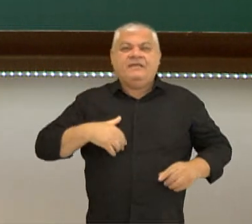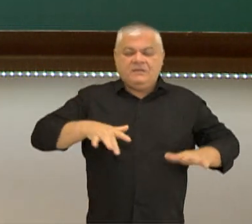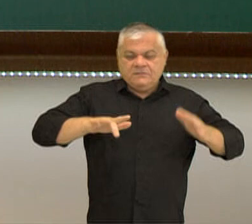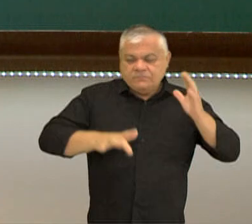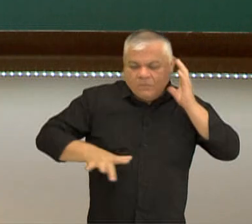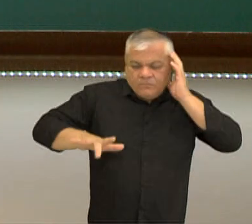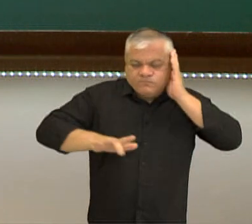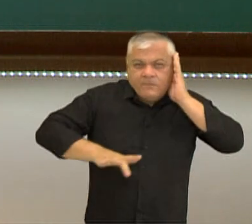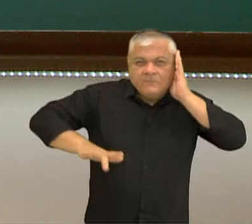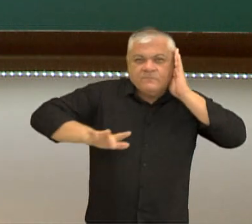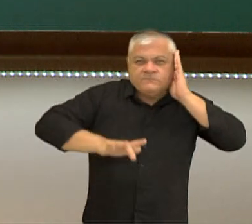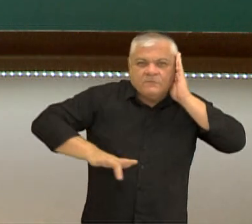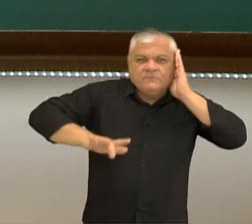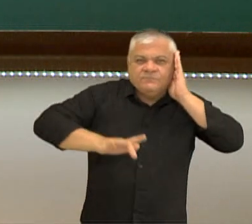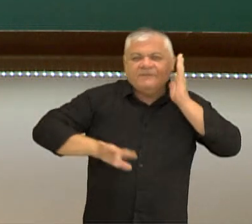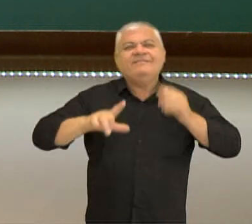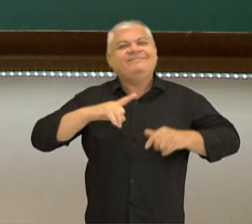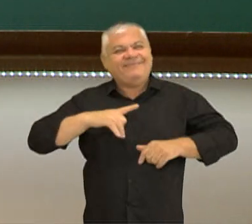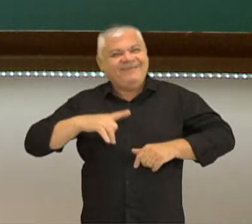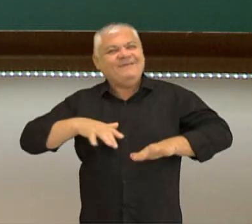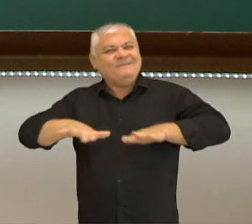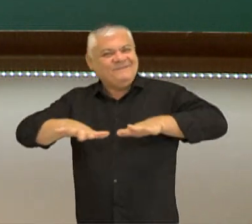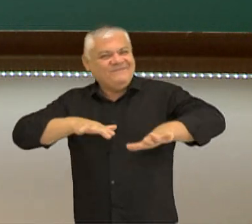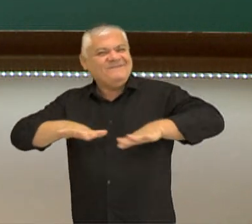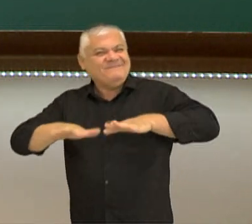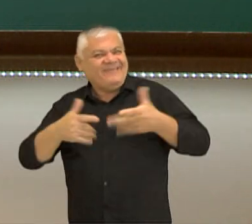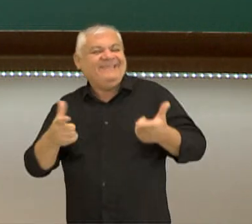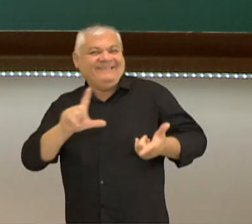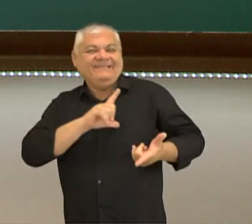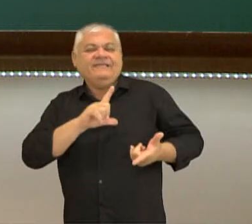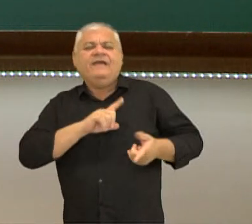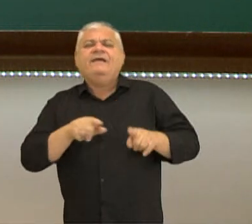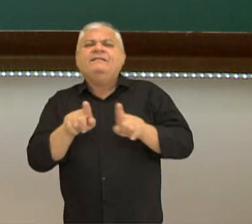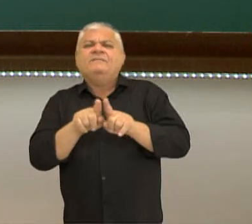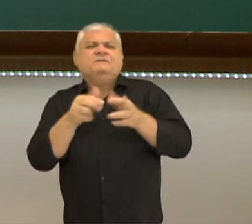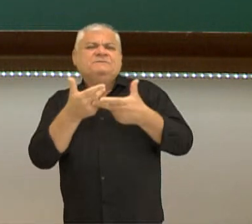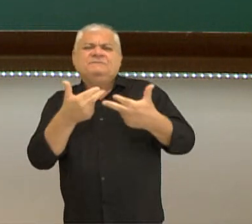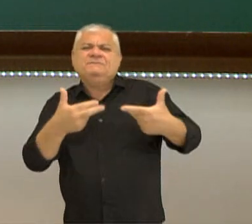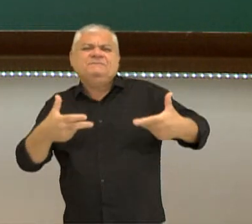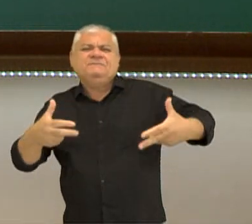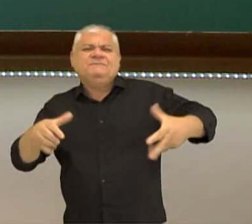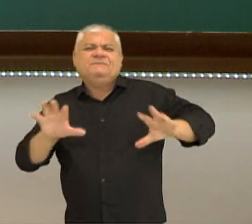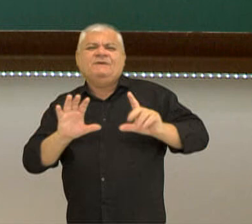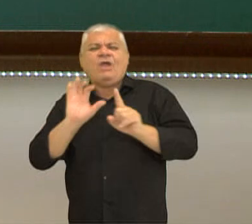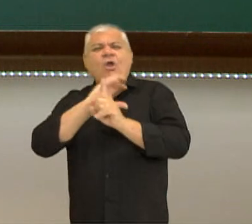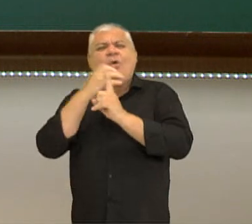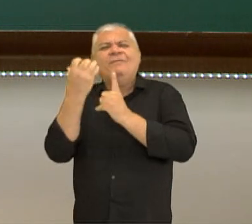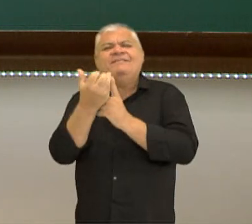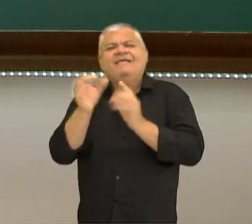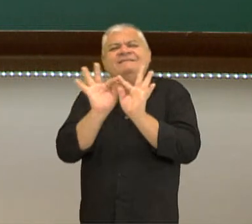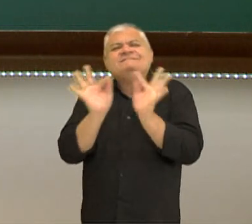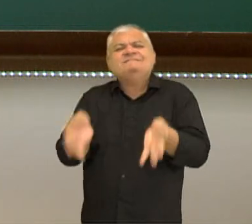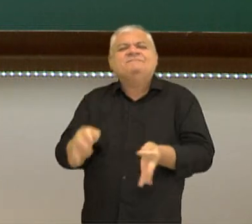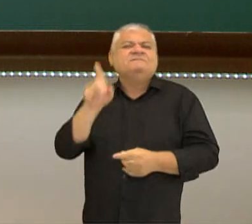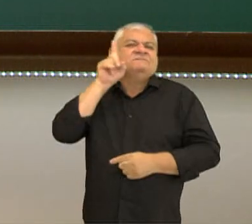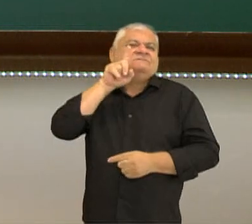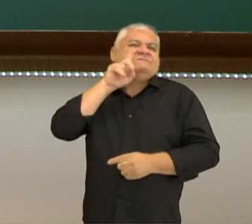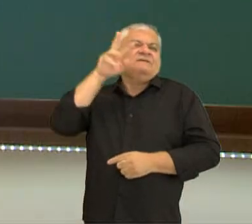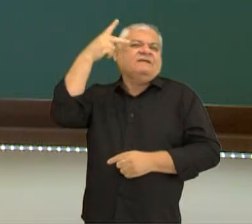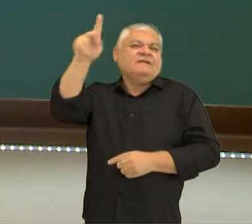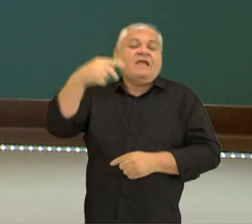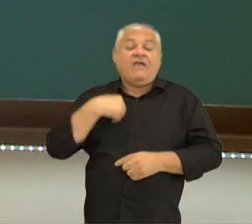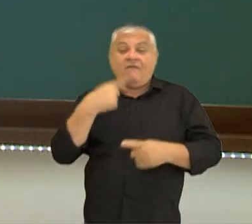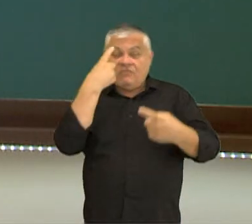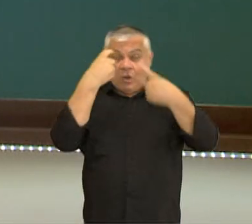que fazem parte também do movimento hip hop. Então, nessa comunidade simples lá nos Estados Unidos, com muita